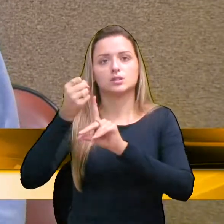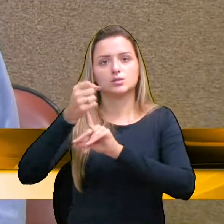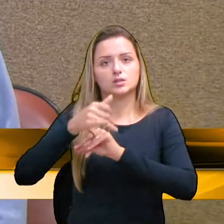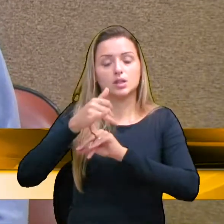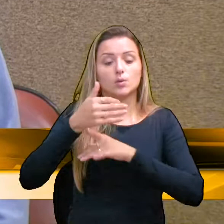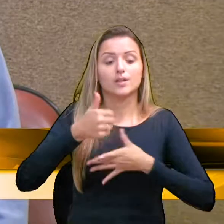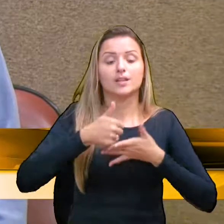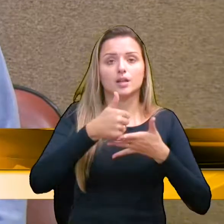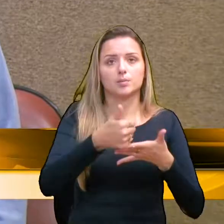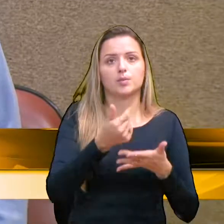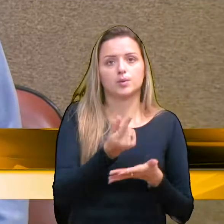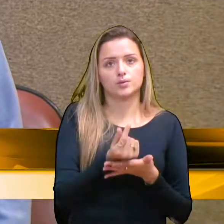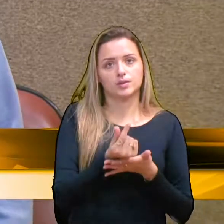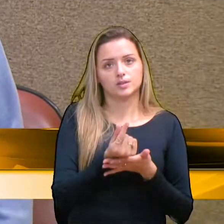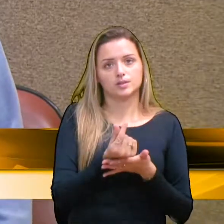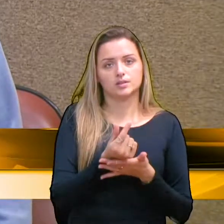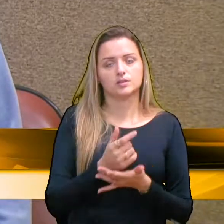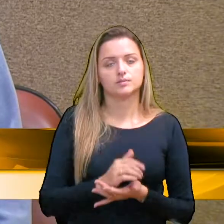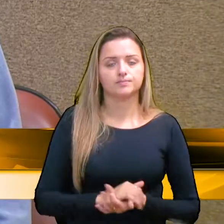econômica.